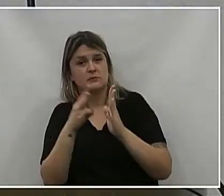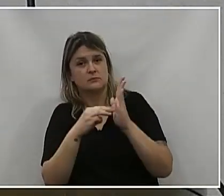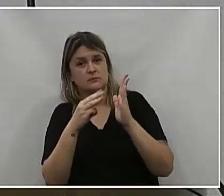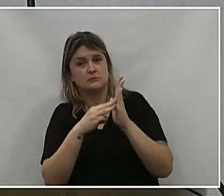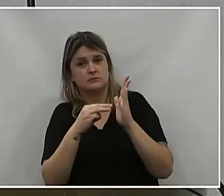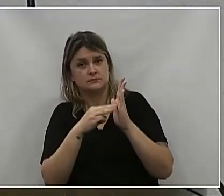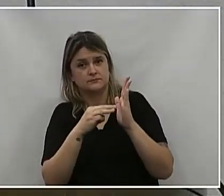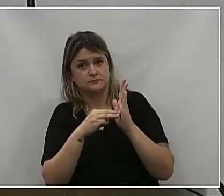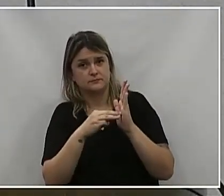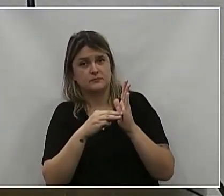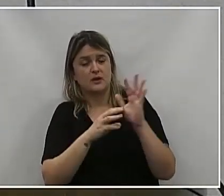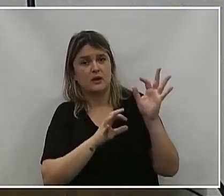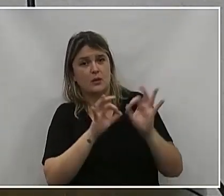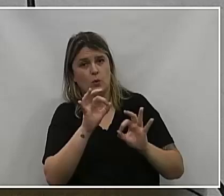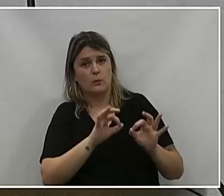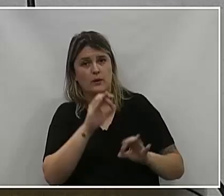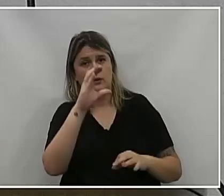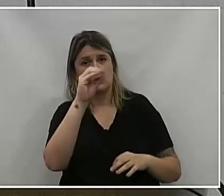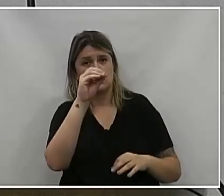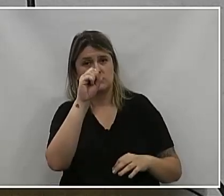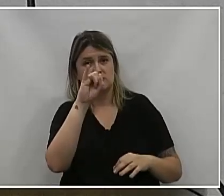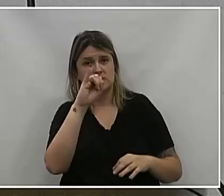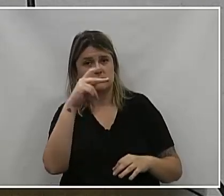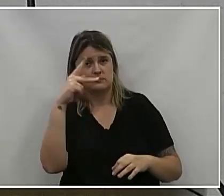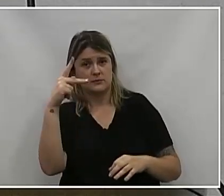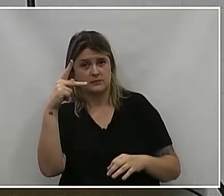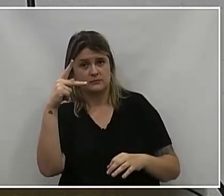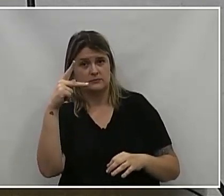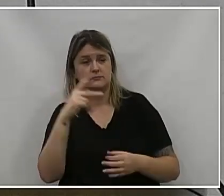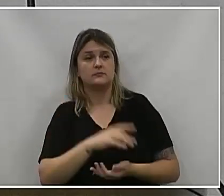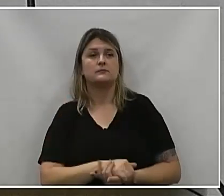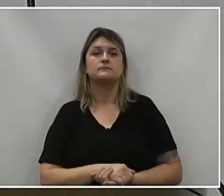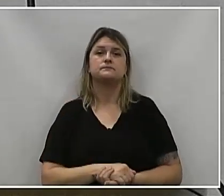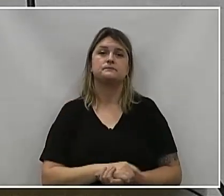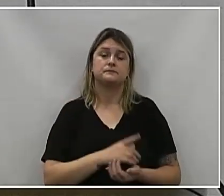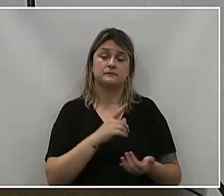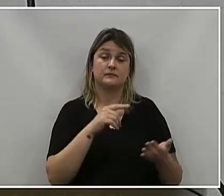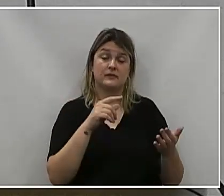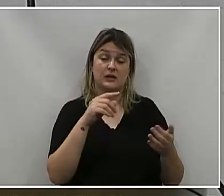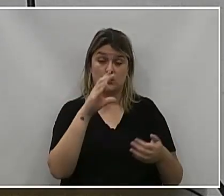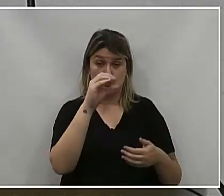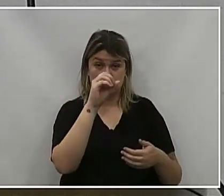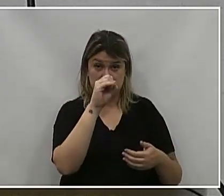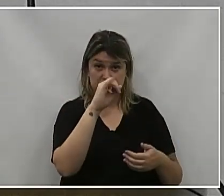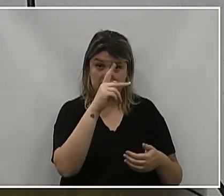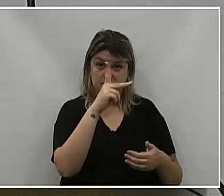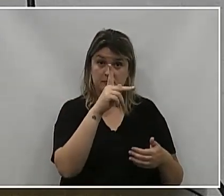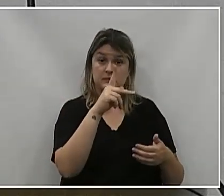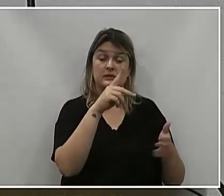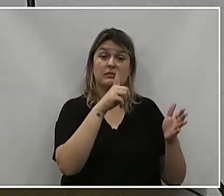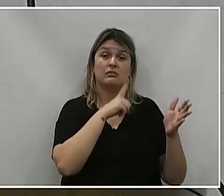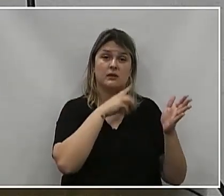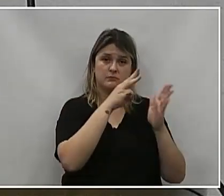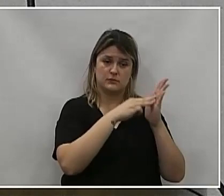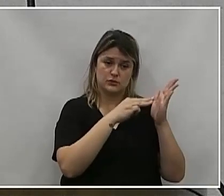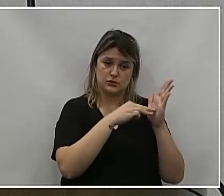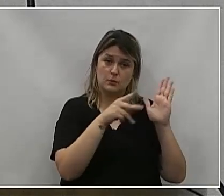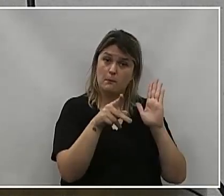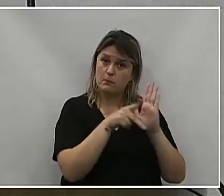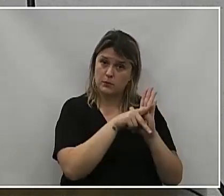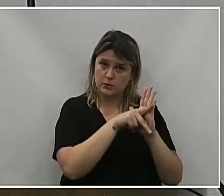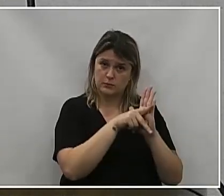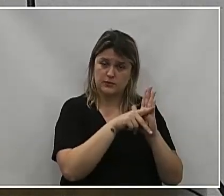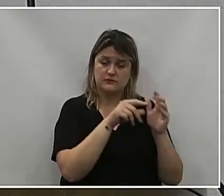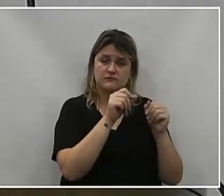metodologia para a correção da COSIP. Mas a COSIP ela tem uma metodologia específica de atualização, né?